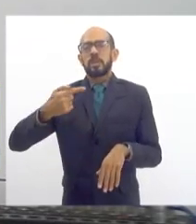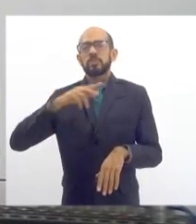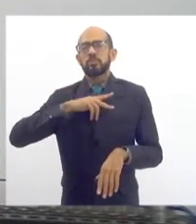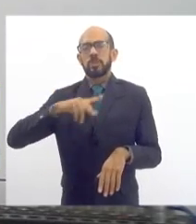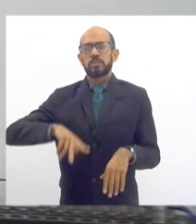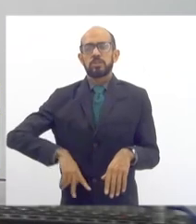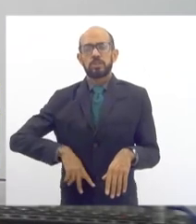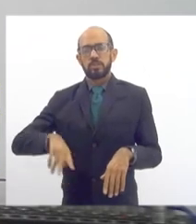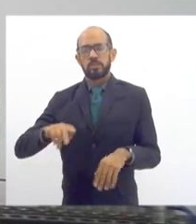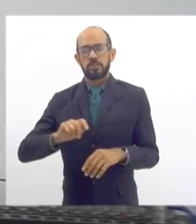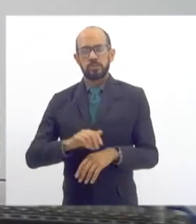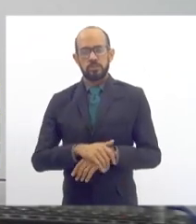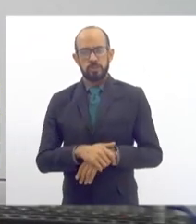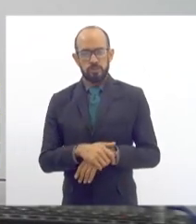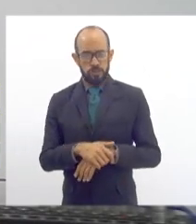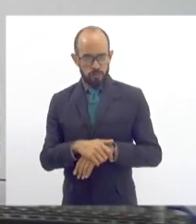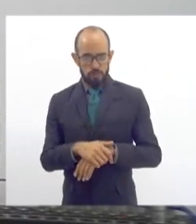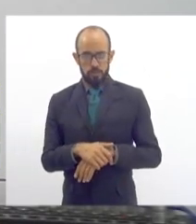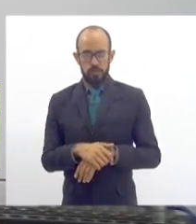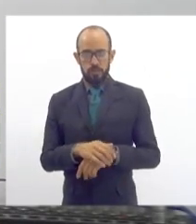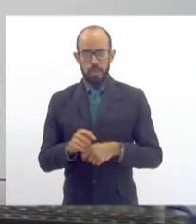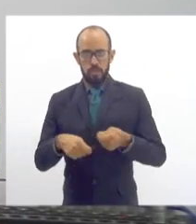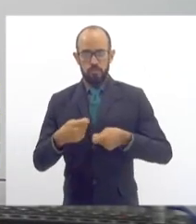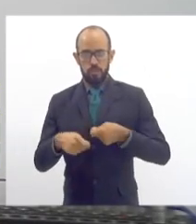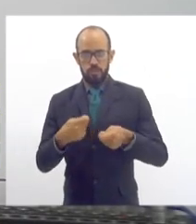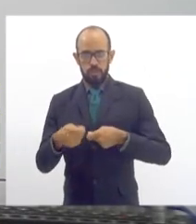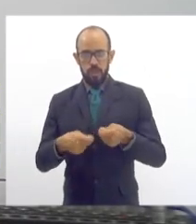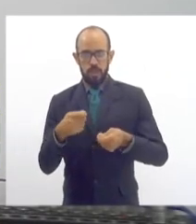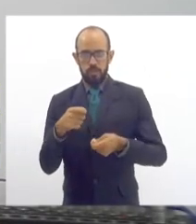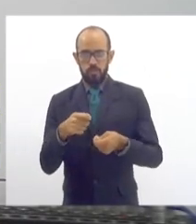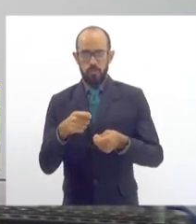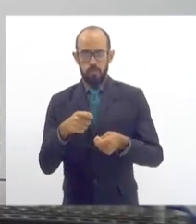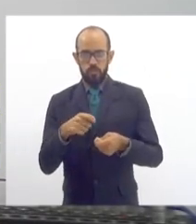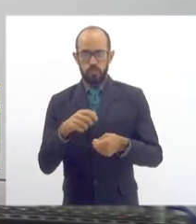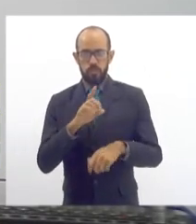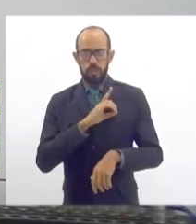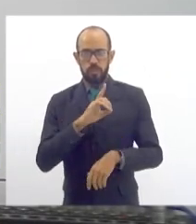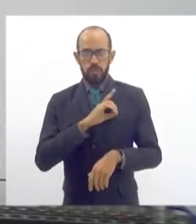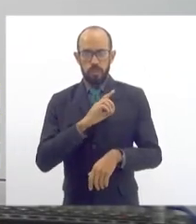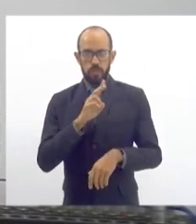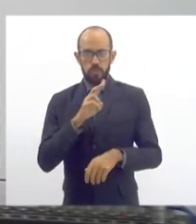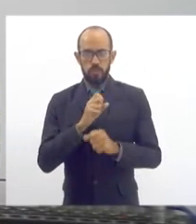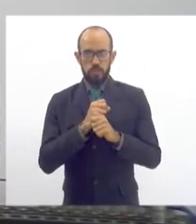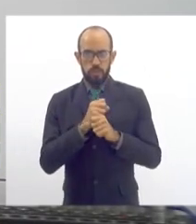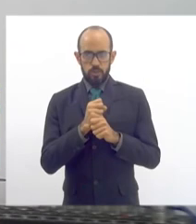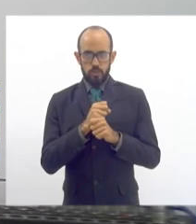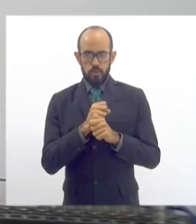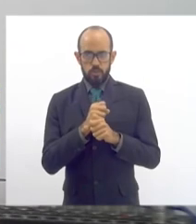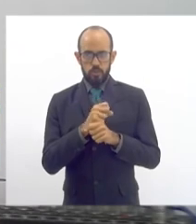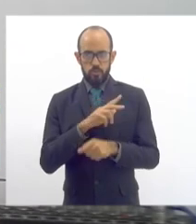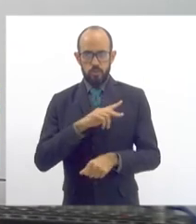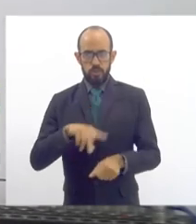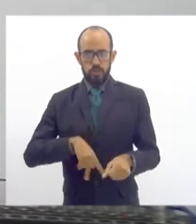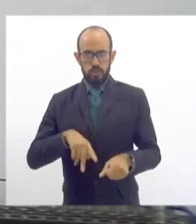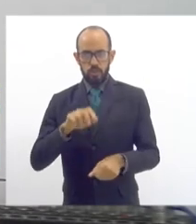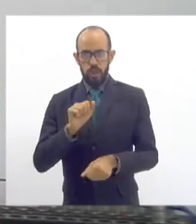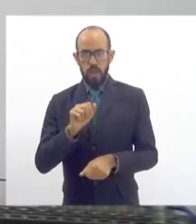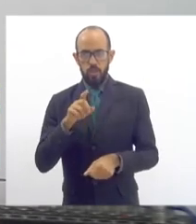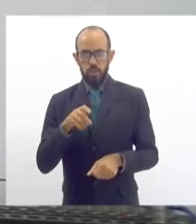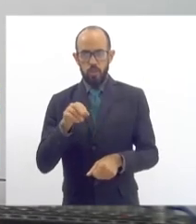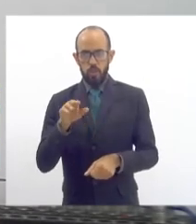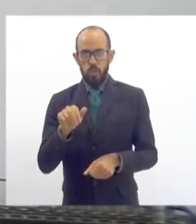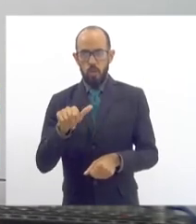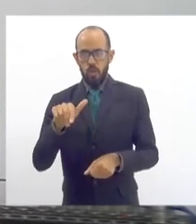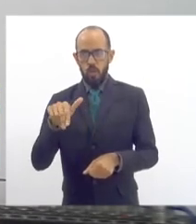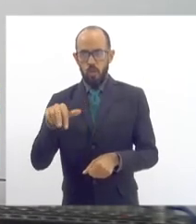7 presidentes que administraram o órgão em 2 anos, e o presidente Adolfo recebeu a missão